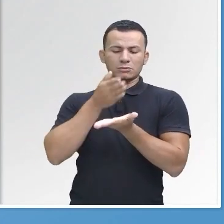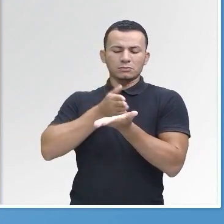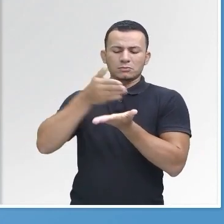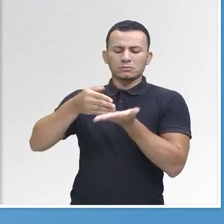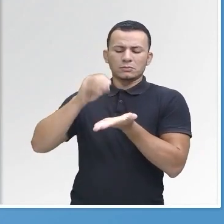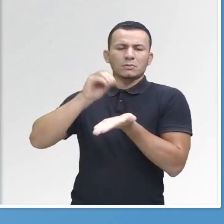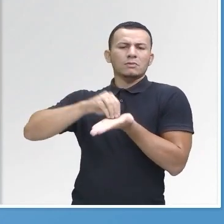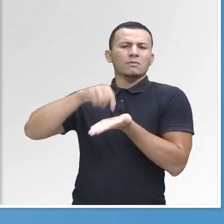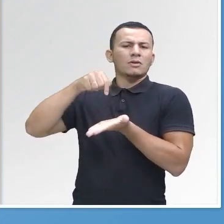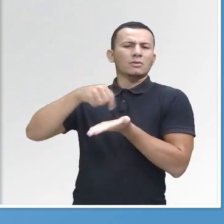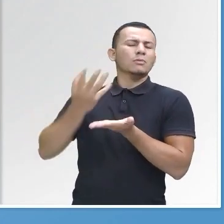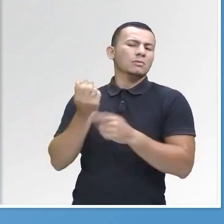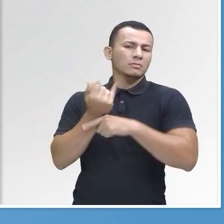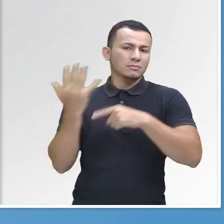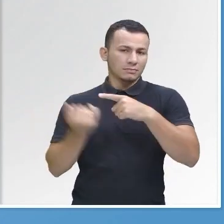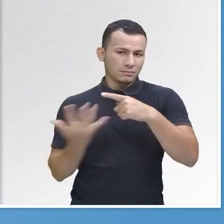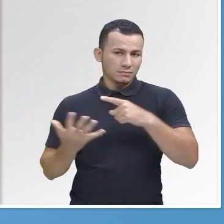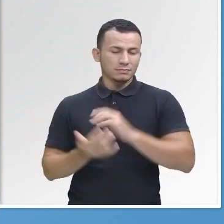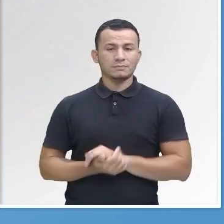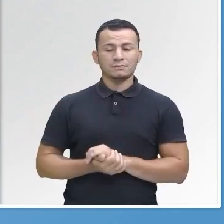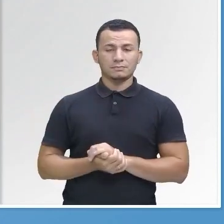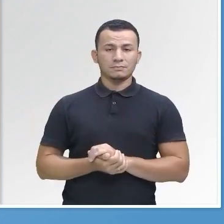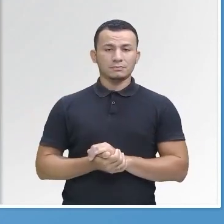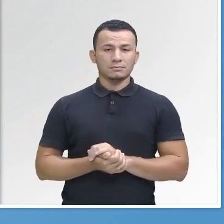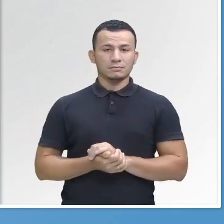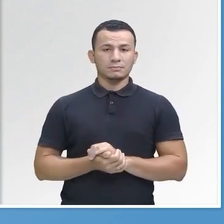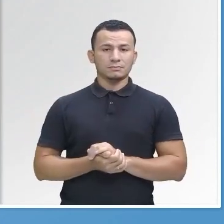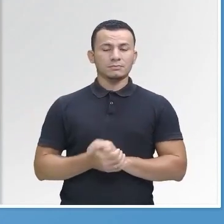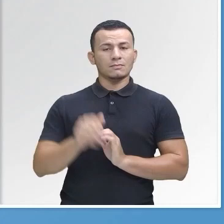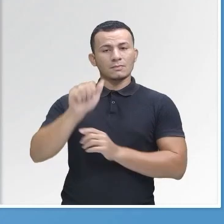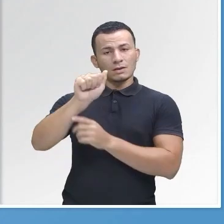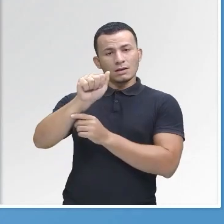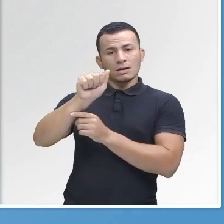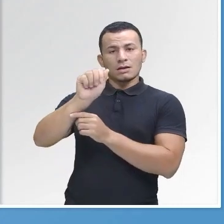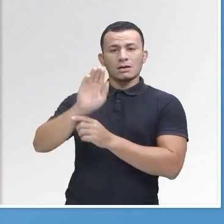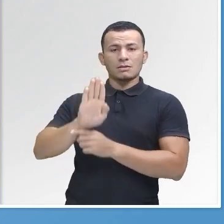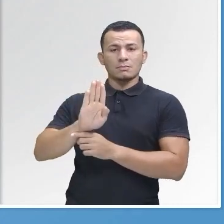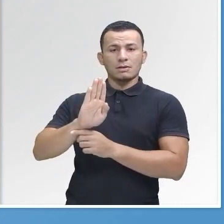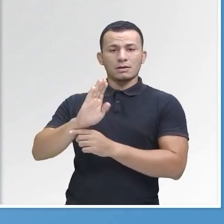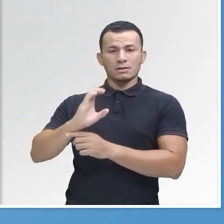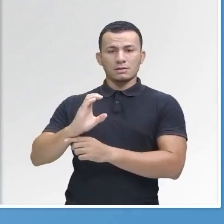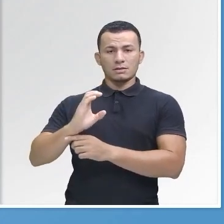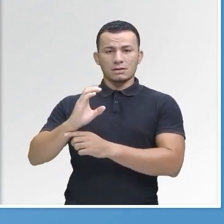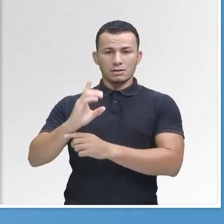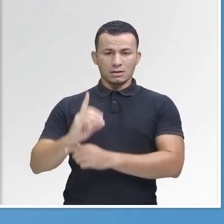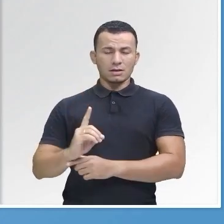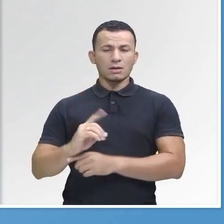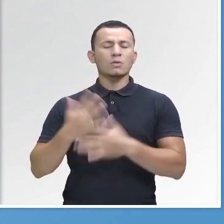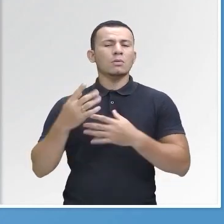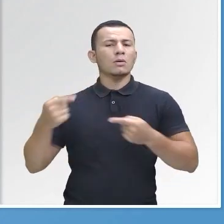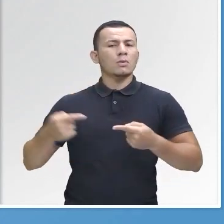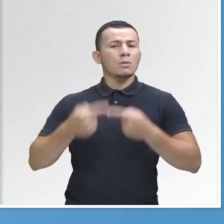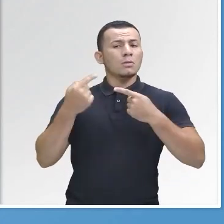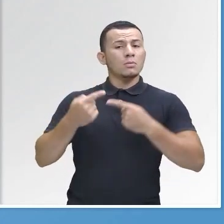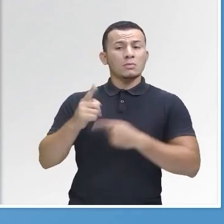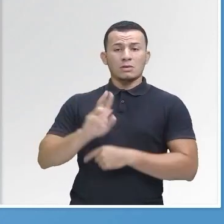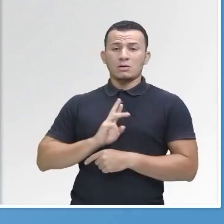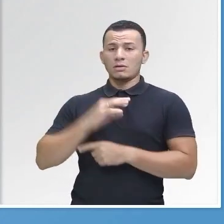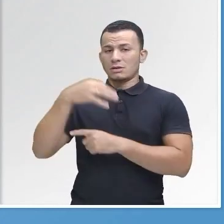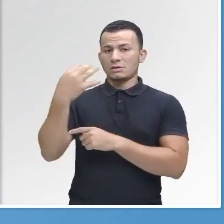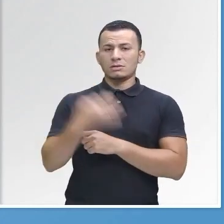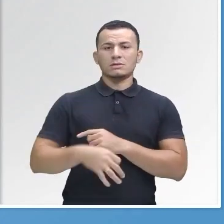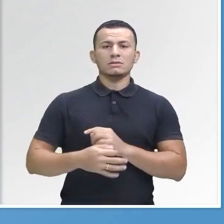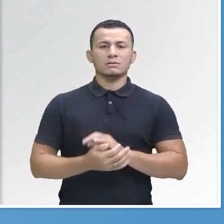a letra A, 1/3. Letra B, 1/4. Letra C, 1/5. Ou letra